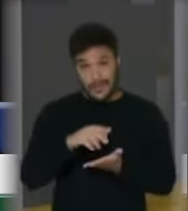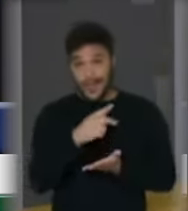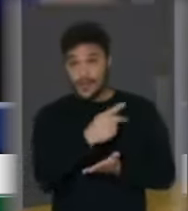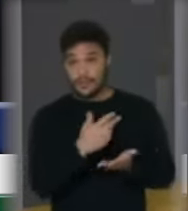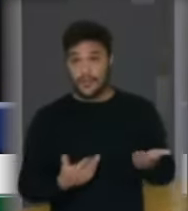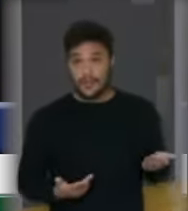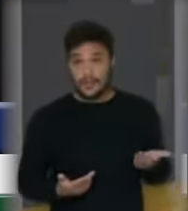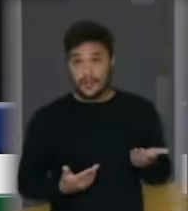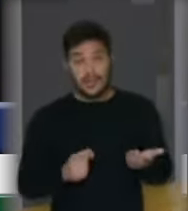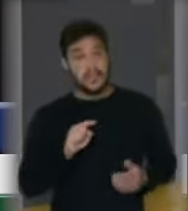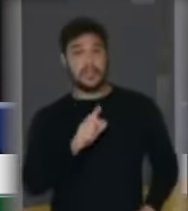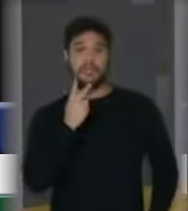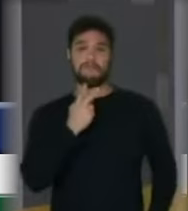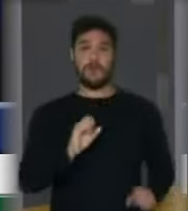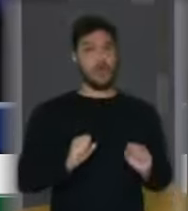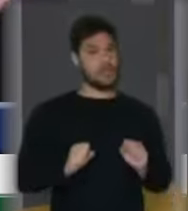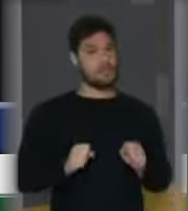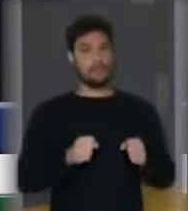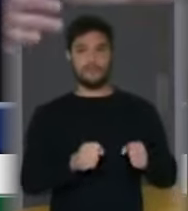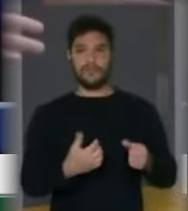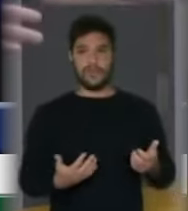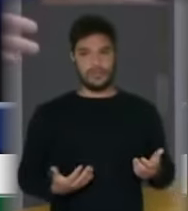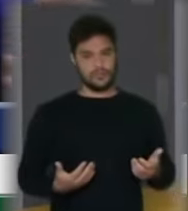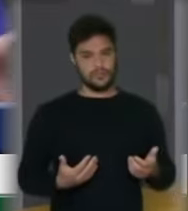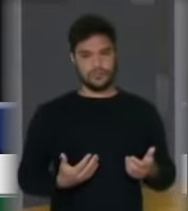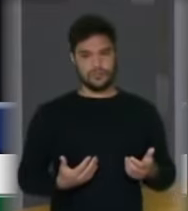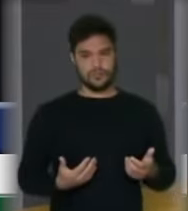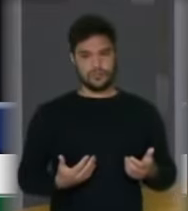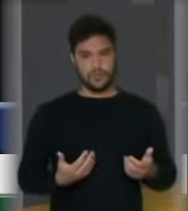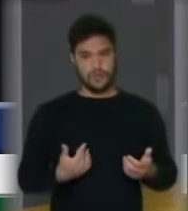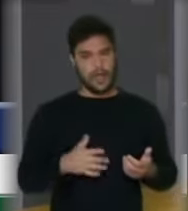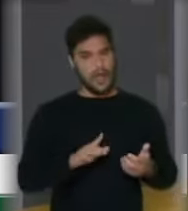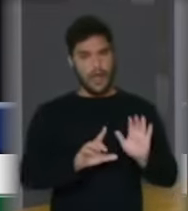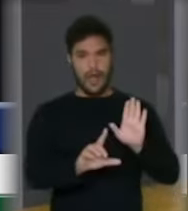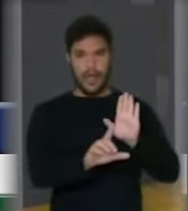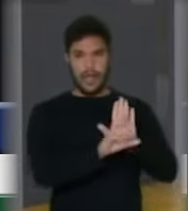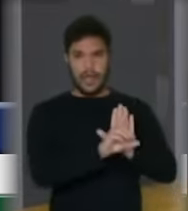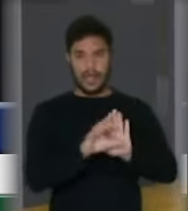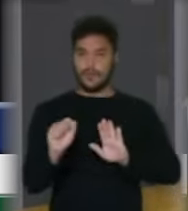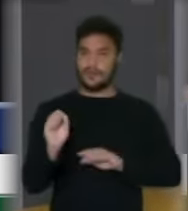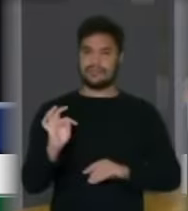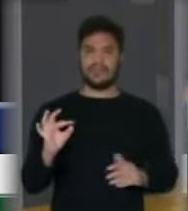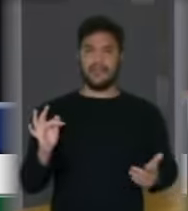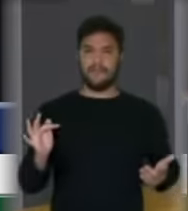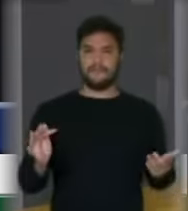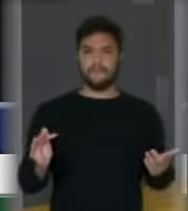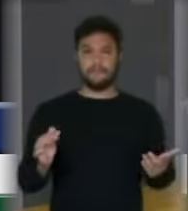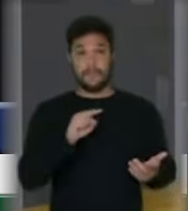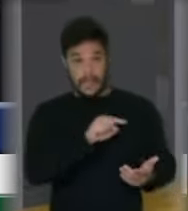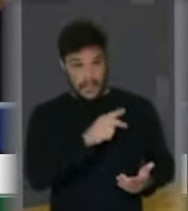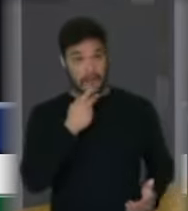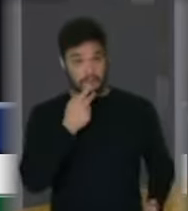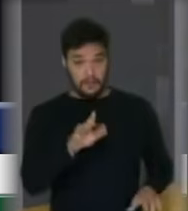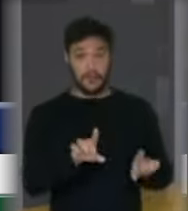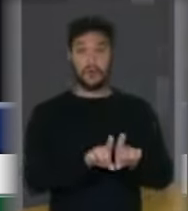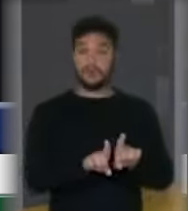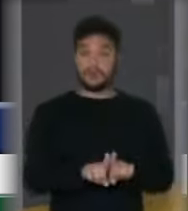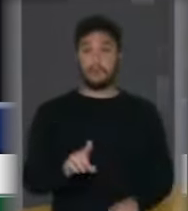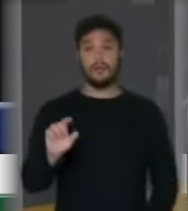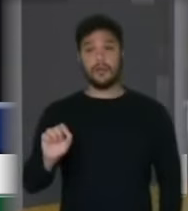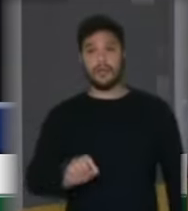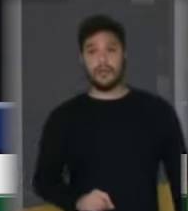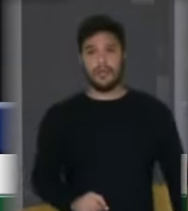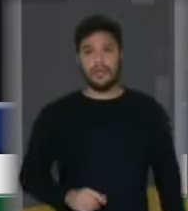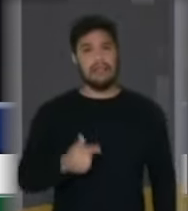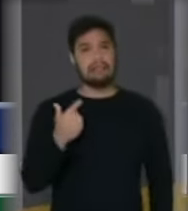tanto defender a legalidade e o STF. E ele ainda afirmou que não havia nenhuma